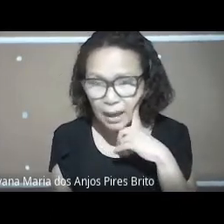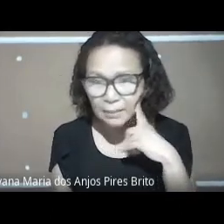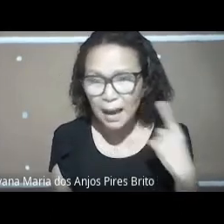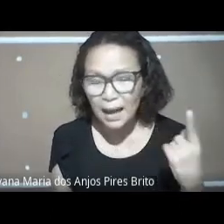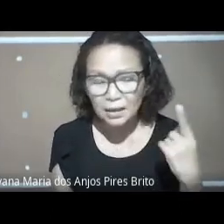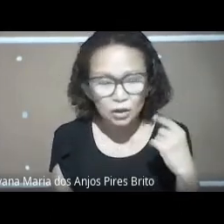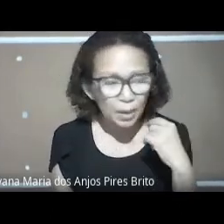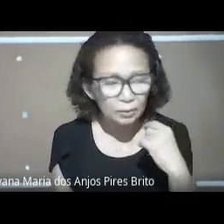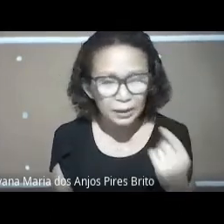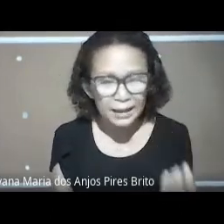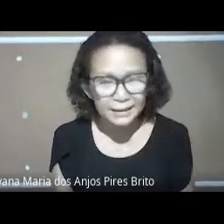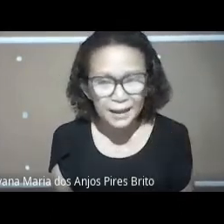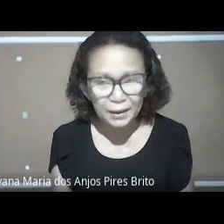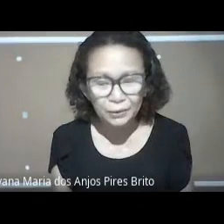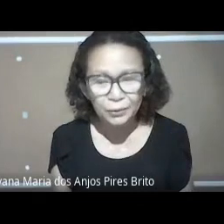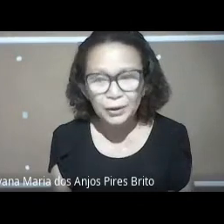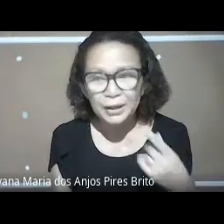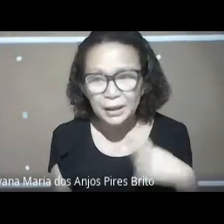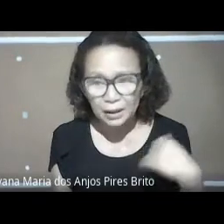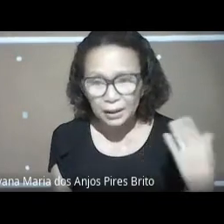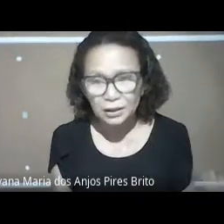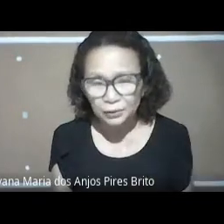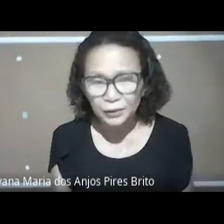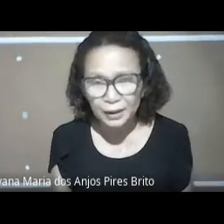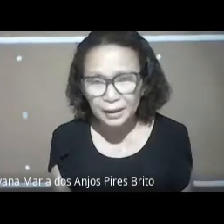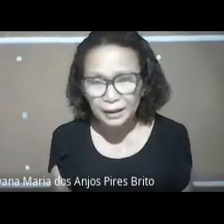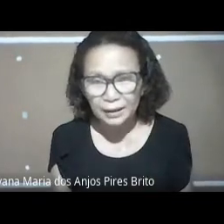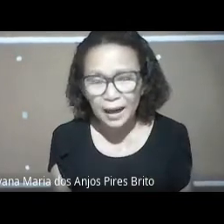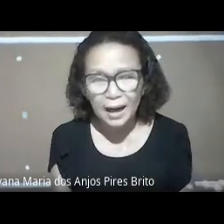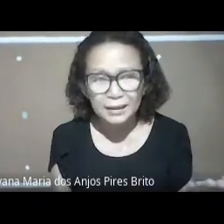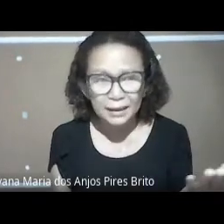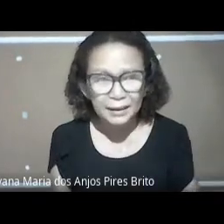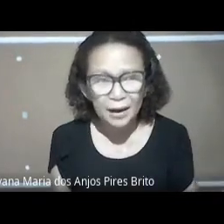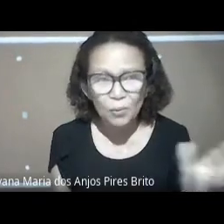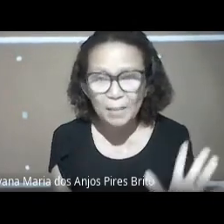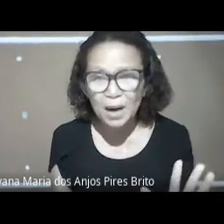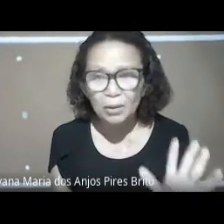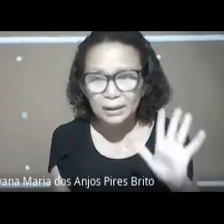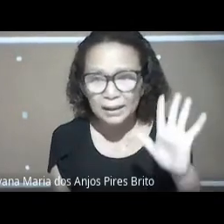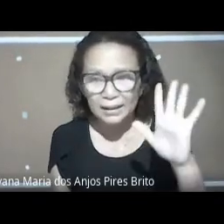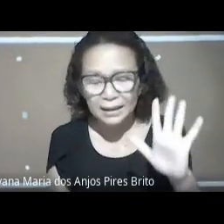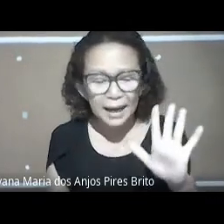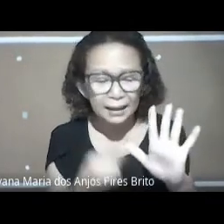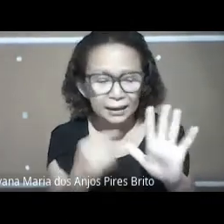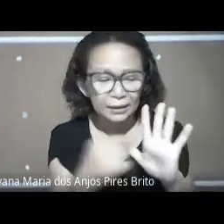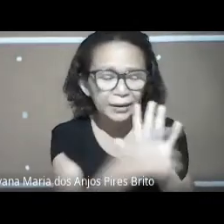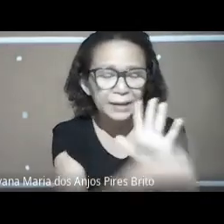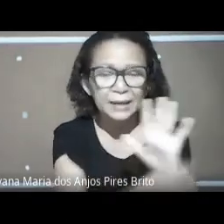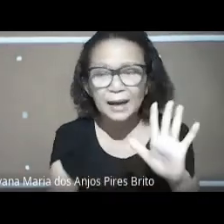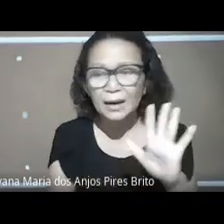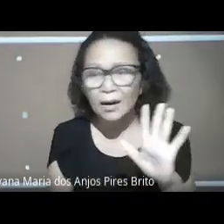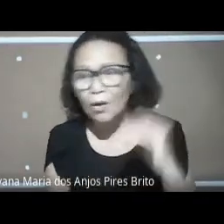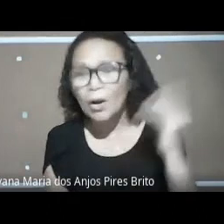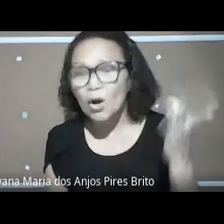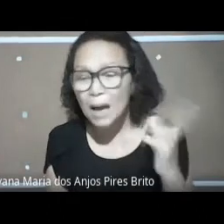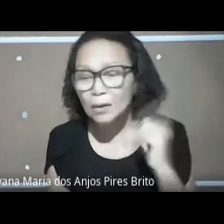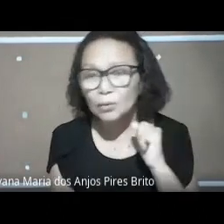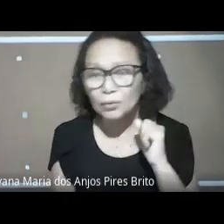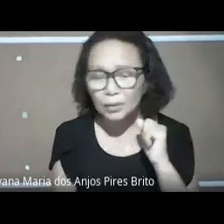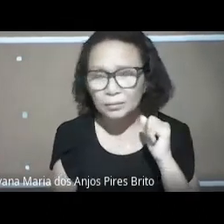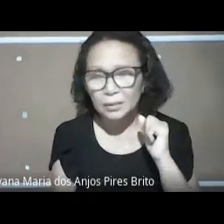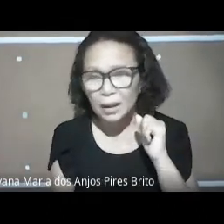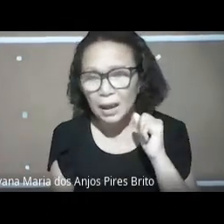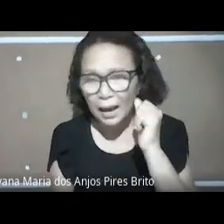para uma imagem, para um desenho, e ele identifica, isso aqui é uma mão que está desenhada. Ele vê lá, ou é